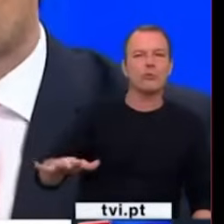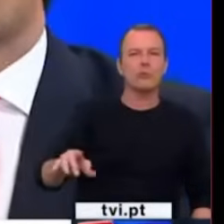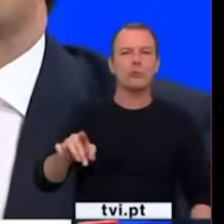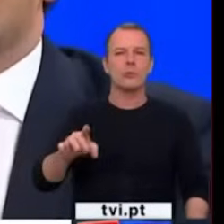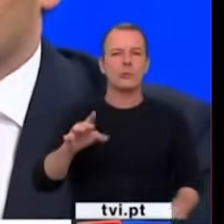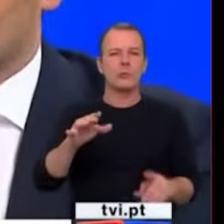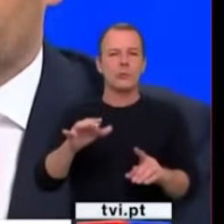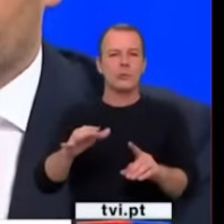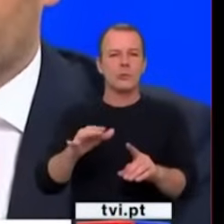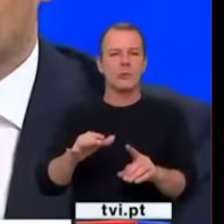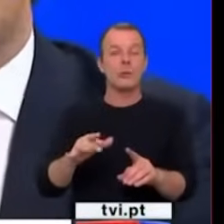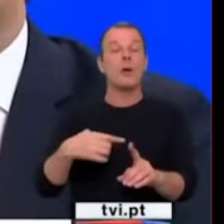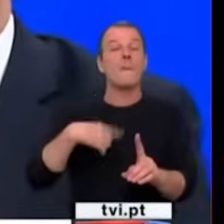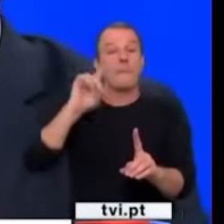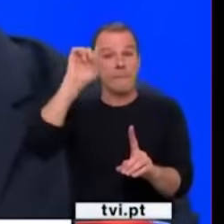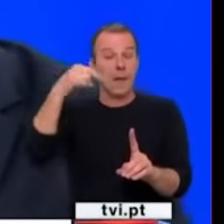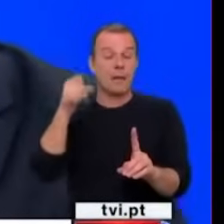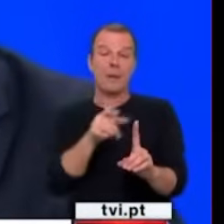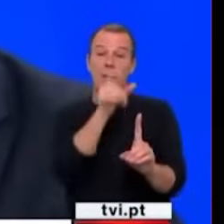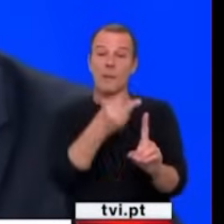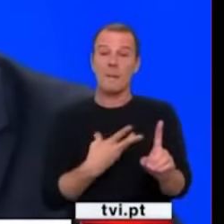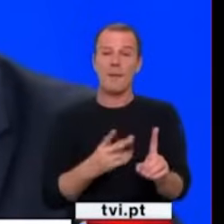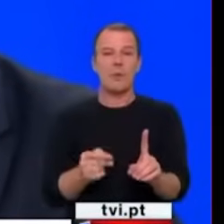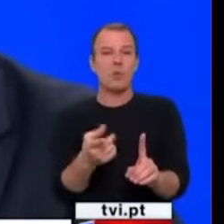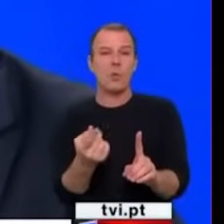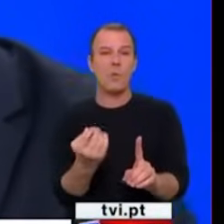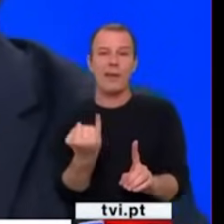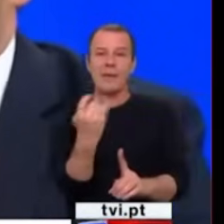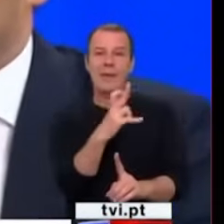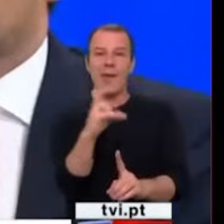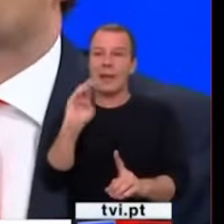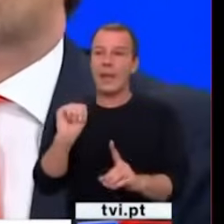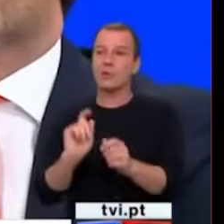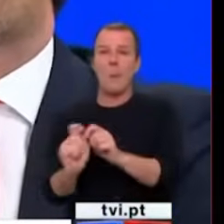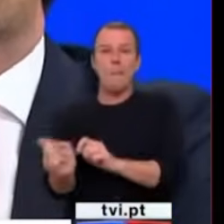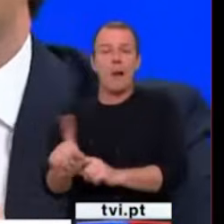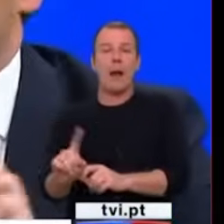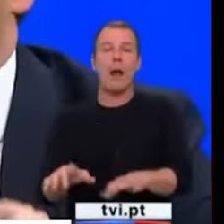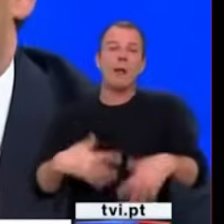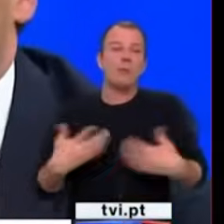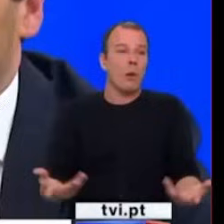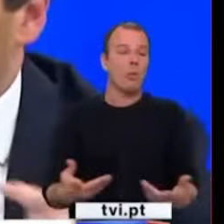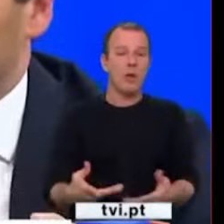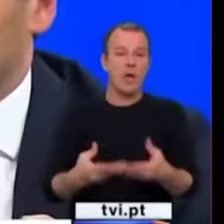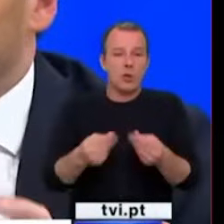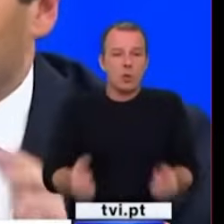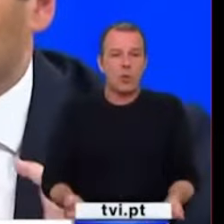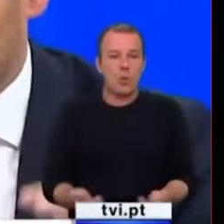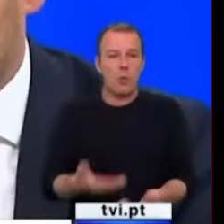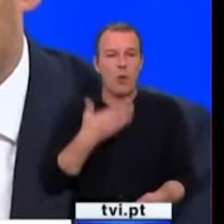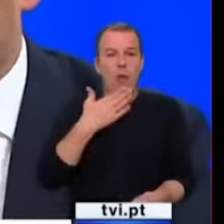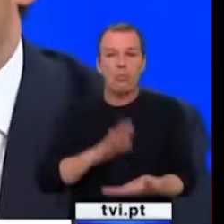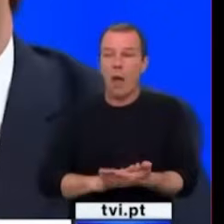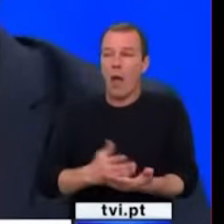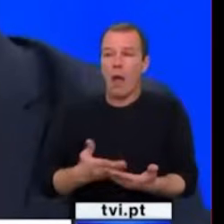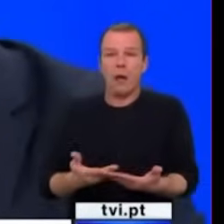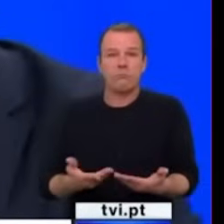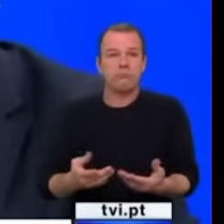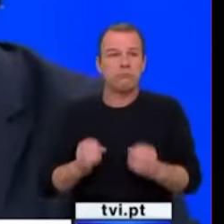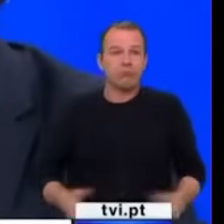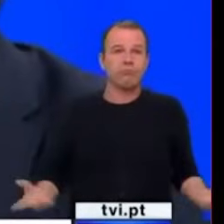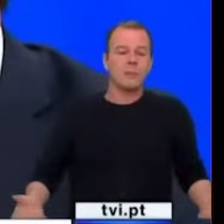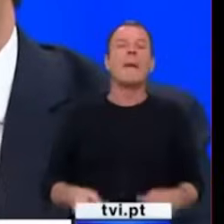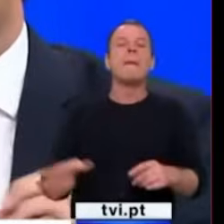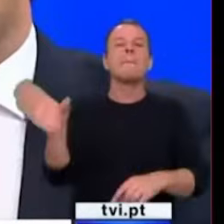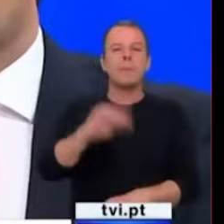S sabendo Santos que uma grande parte do país não paga IRS e portanto que a solução não vai na verdade trazer grande solução Depois tem